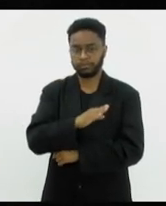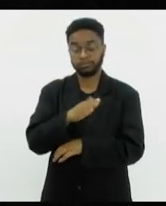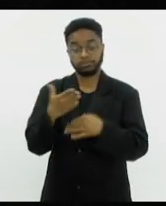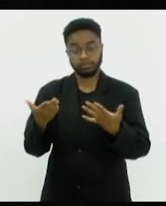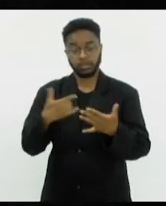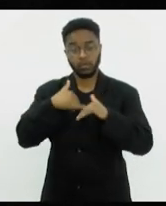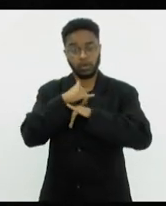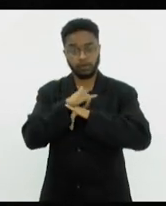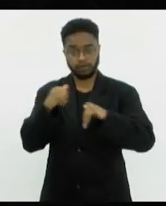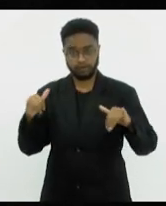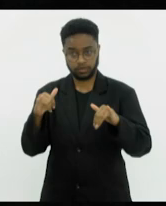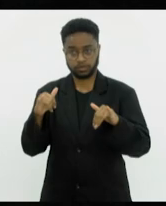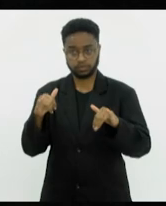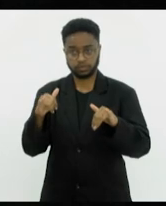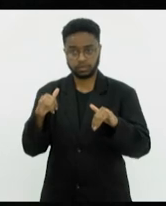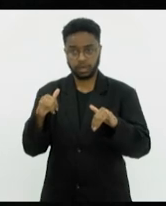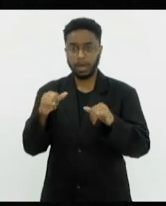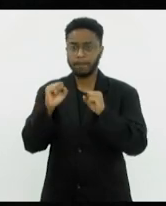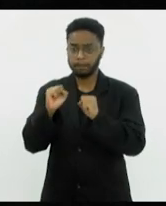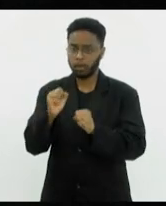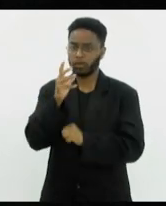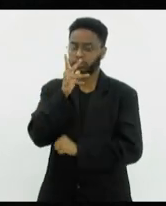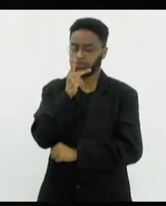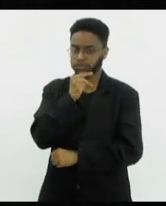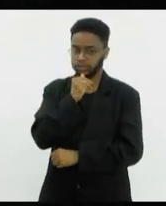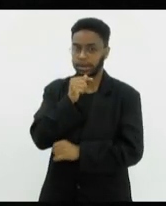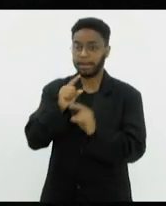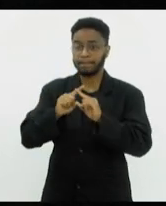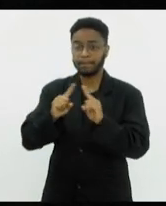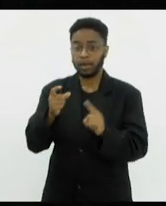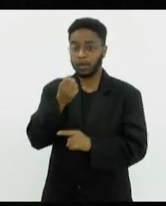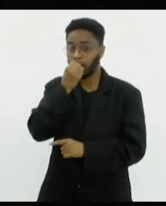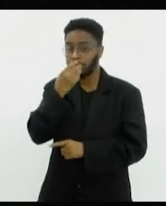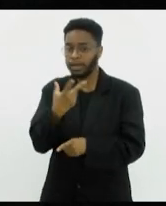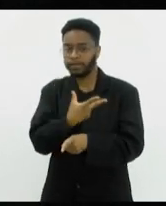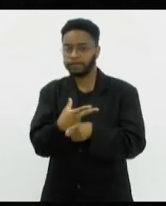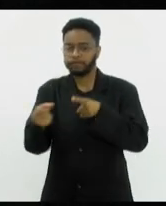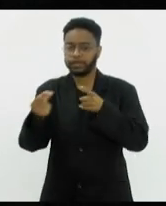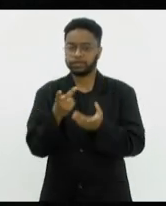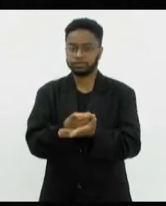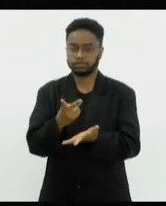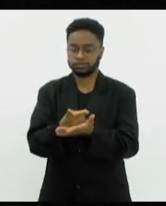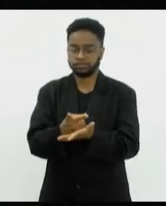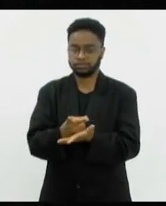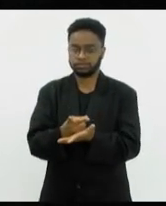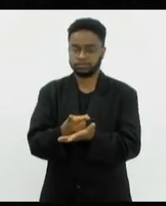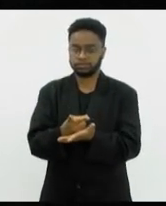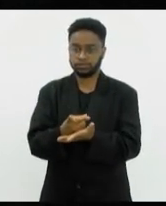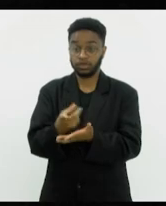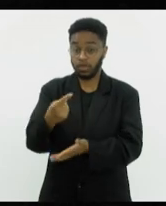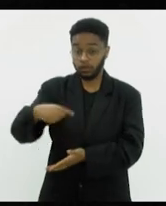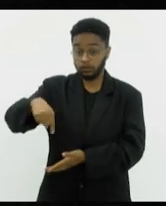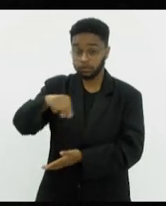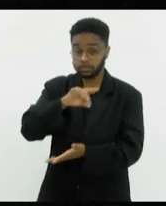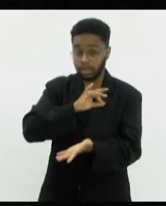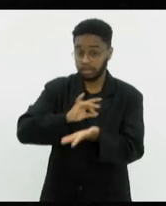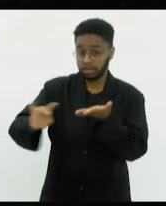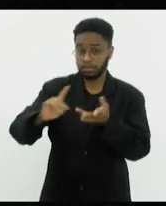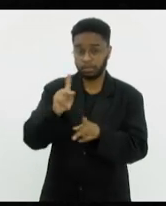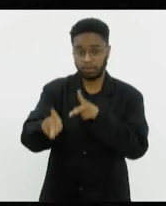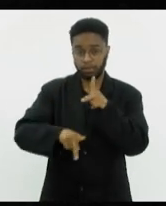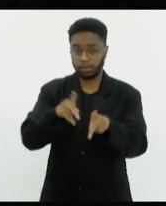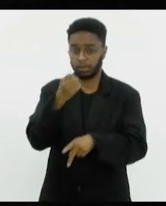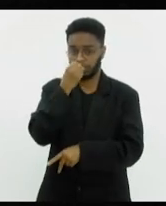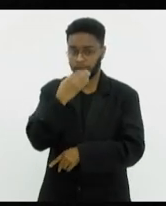aviso, pode tardar, mas o bem sempre vence. Vocês são inimigos da população de